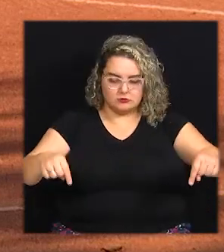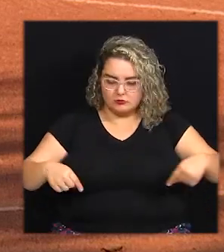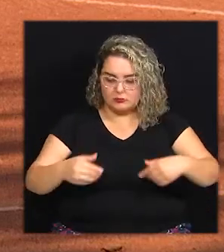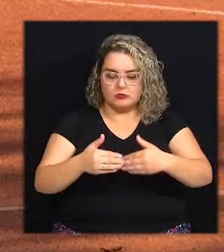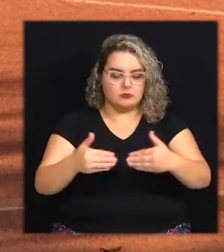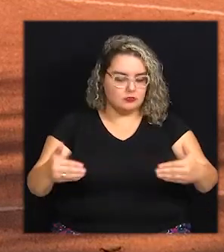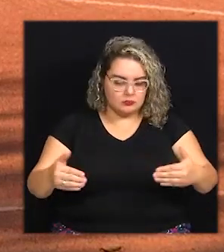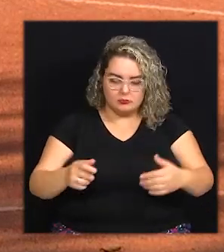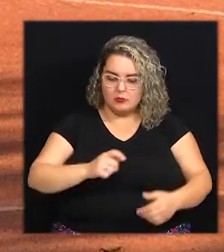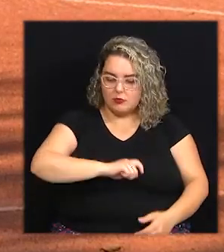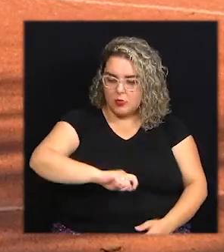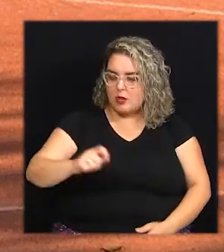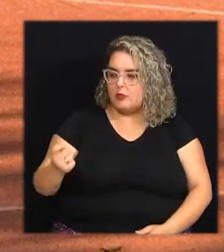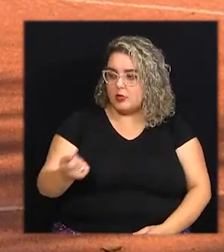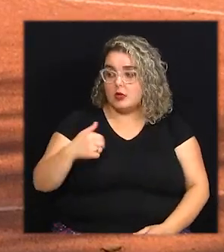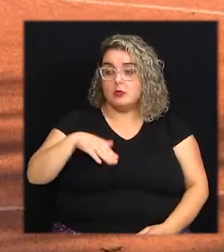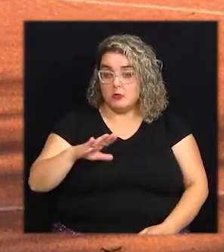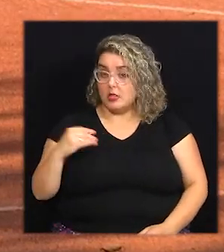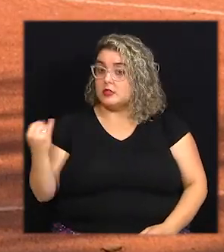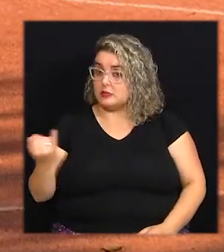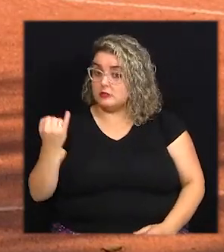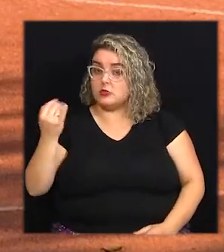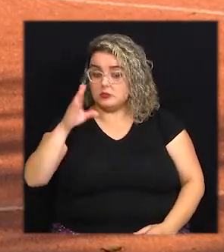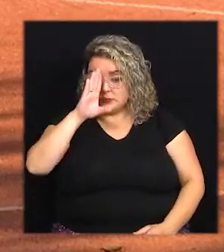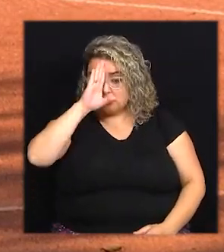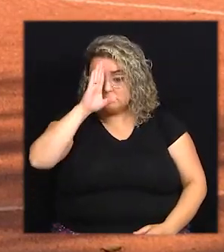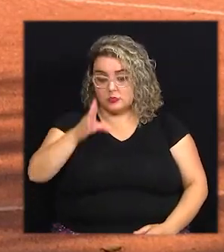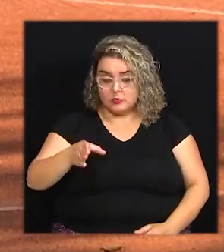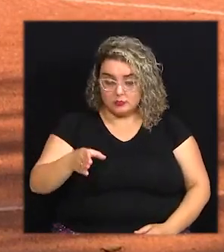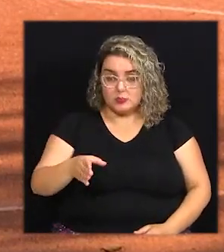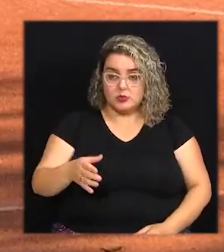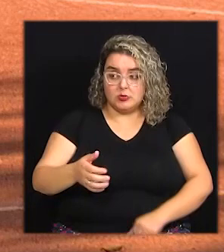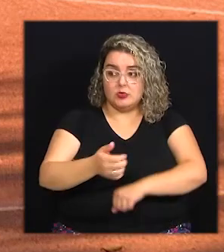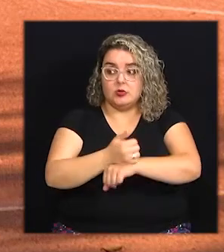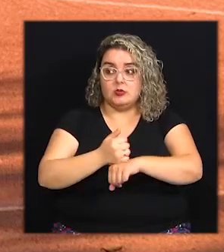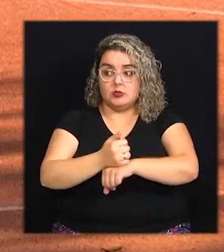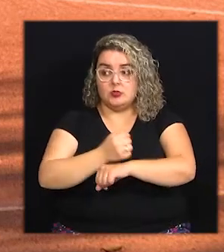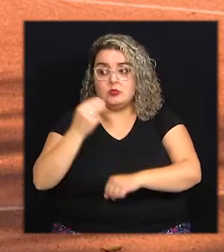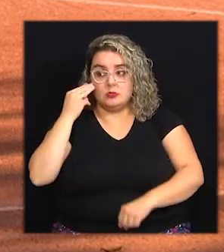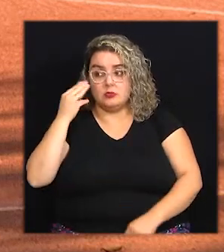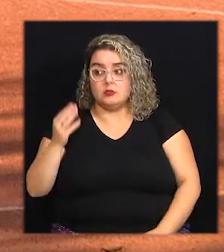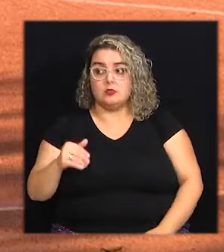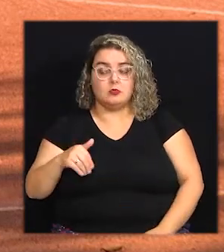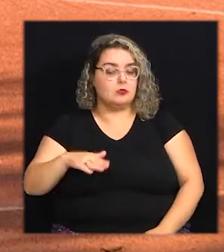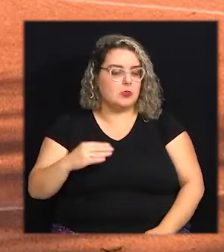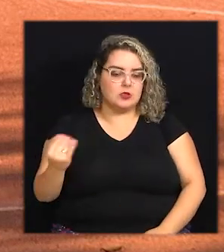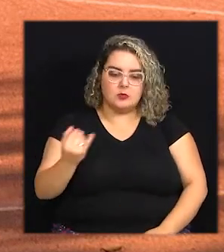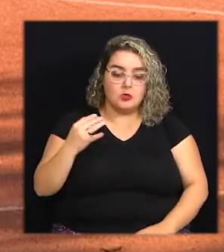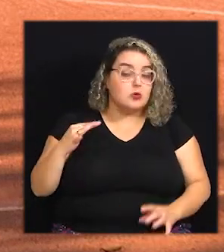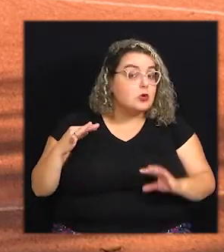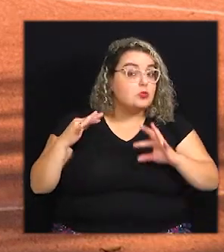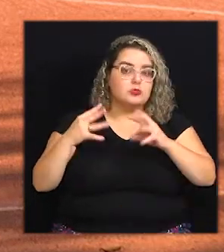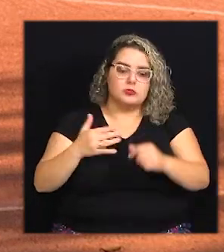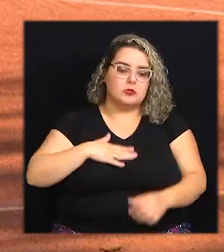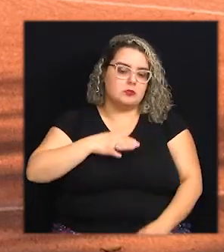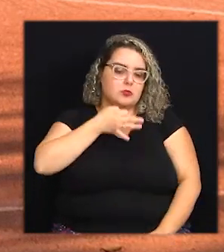quadra. Eu acho que é mais importante, principalmente no profissional, a mentalidade é mais importante que tudo. Na minha opinião,